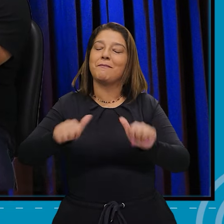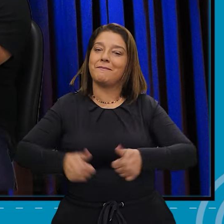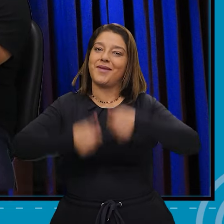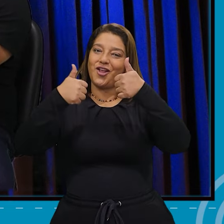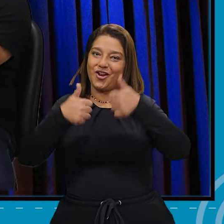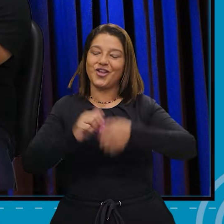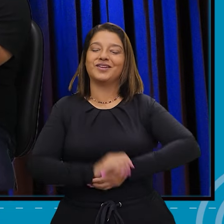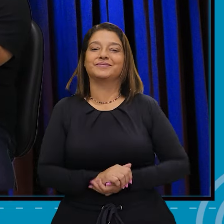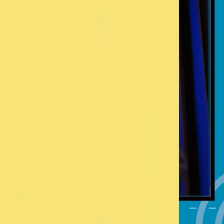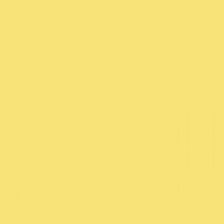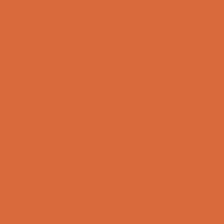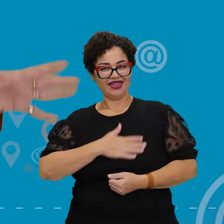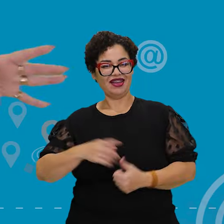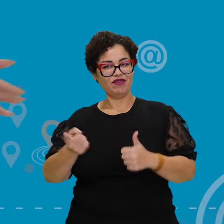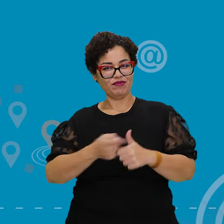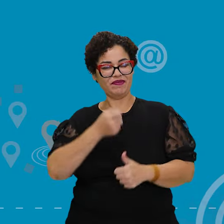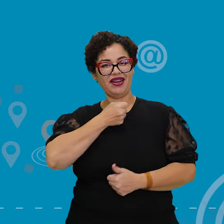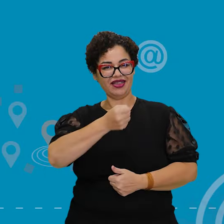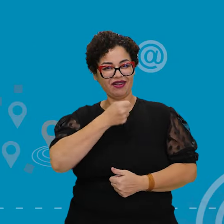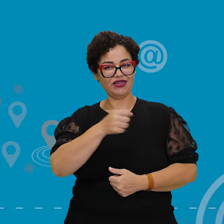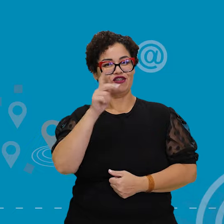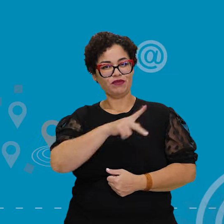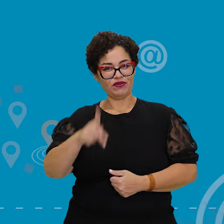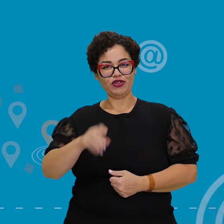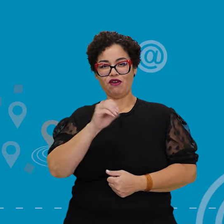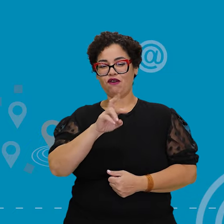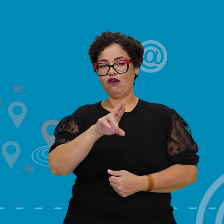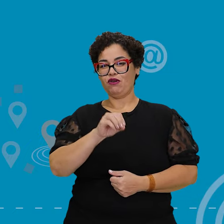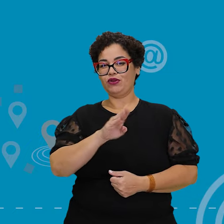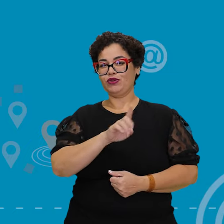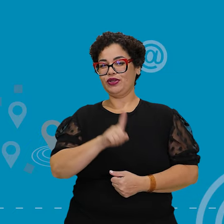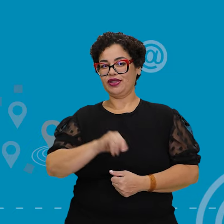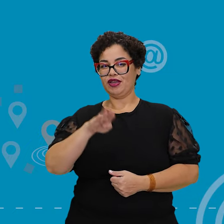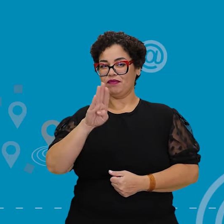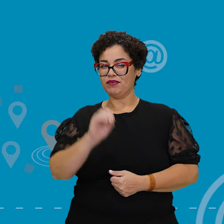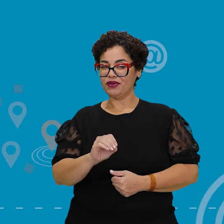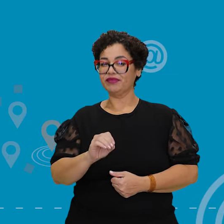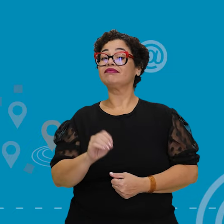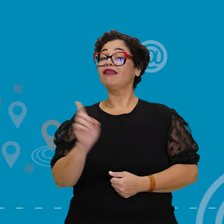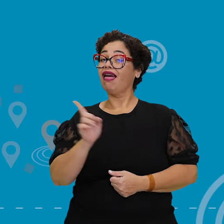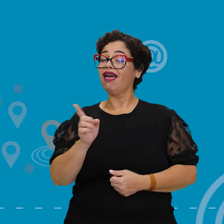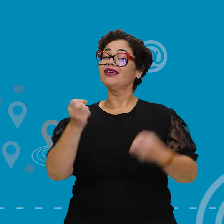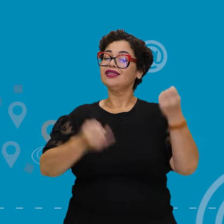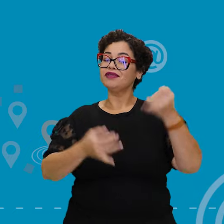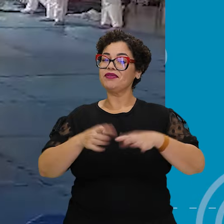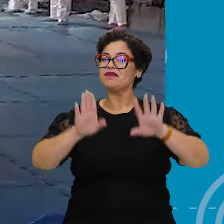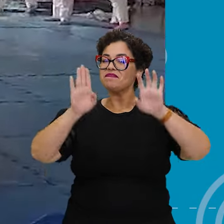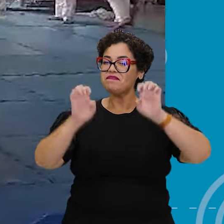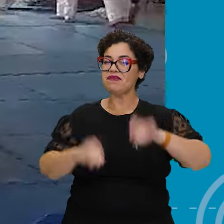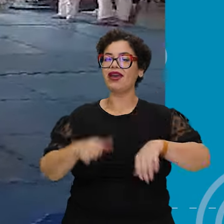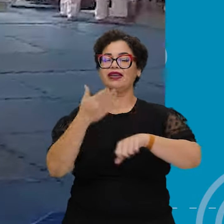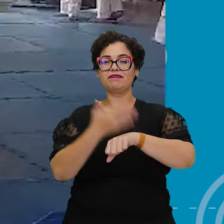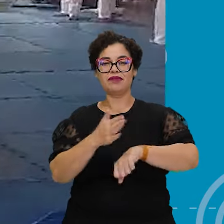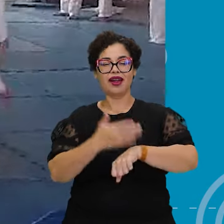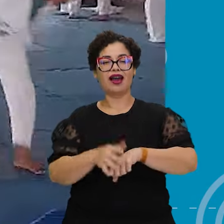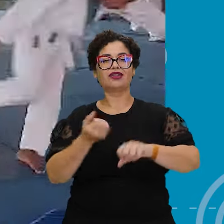lutar para estar melhorando. Gostaram da nossa primeira entrevista com o professor Orozimbo Cordeiro?